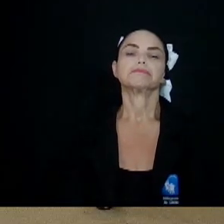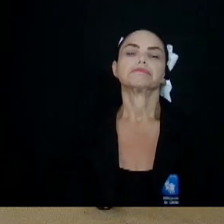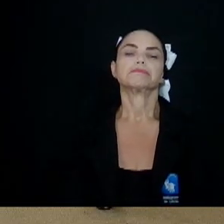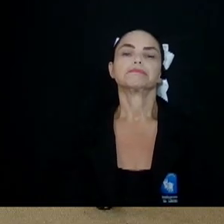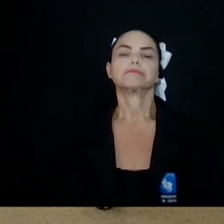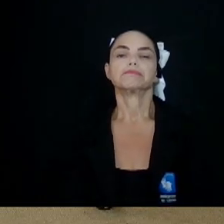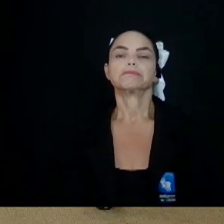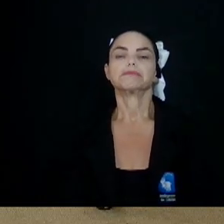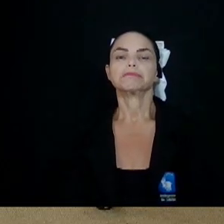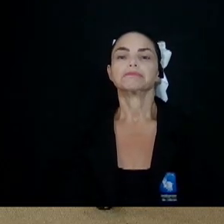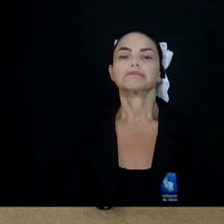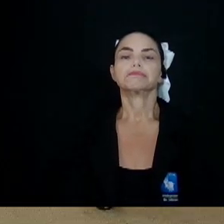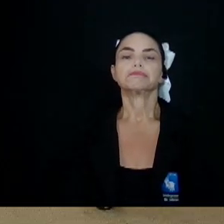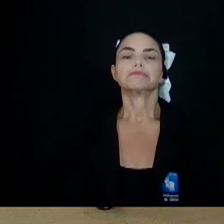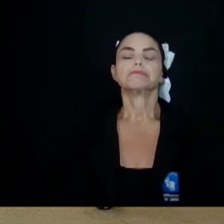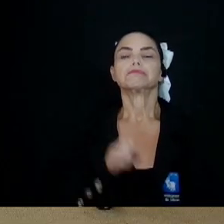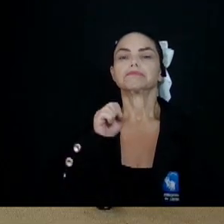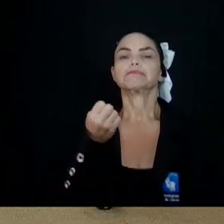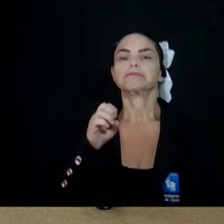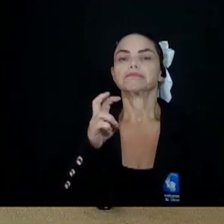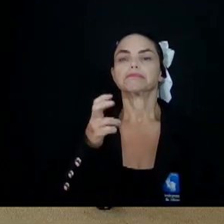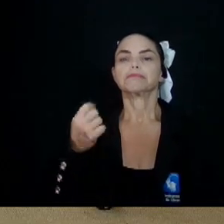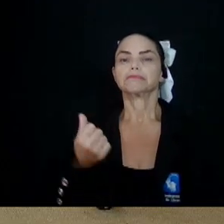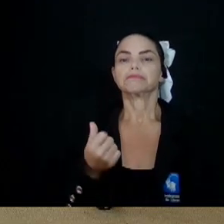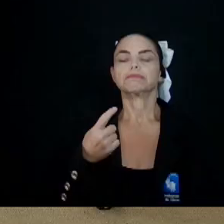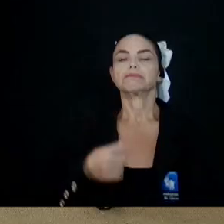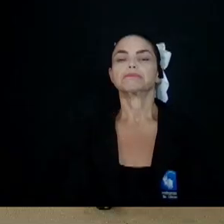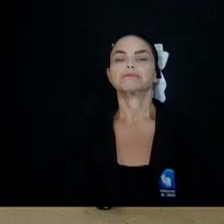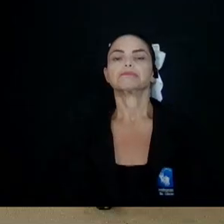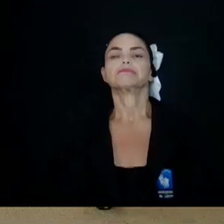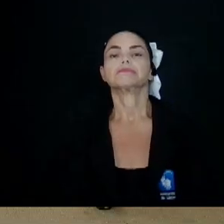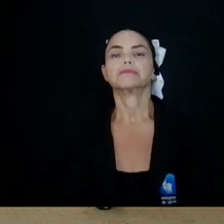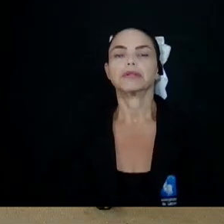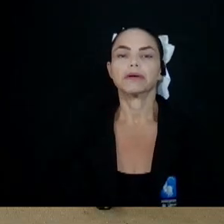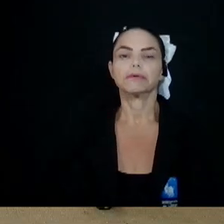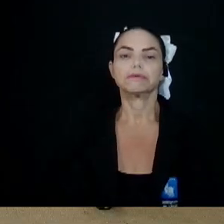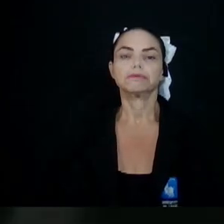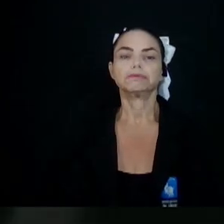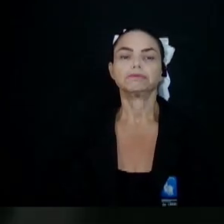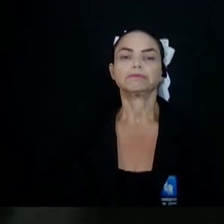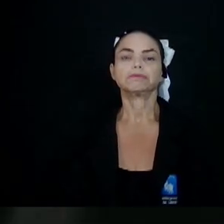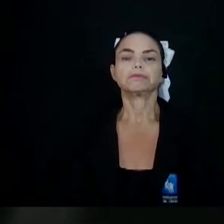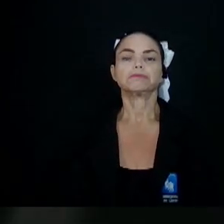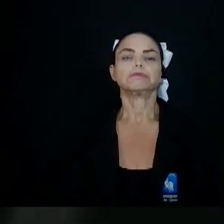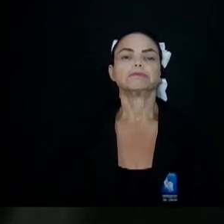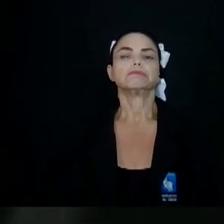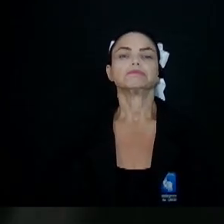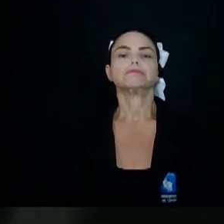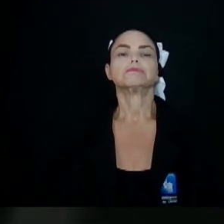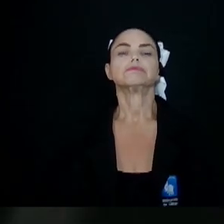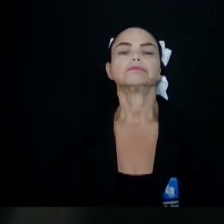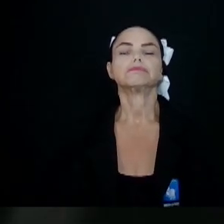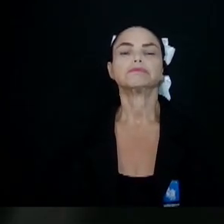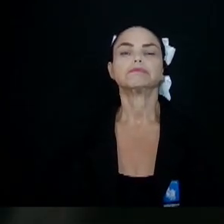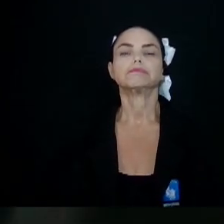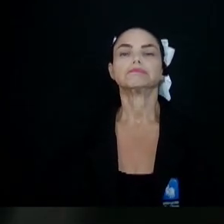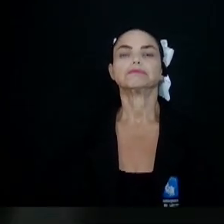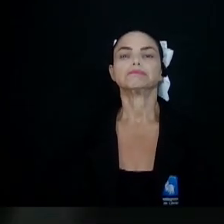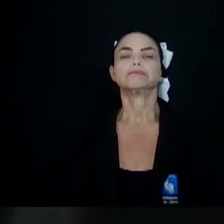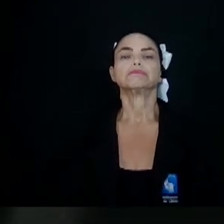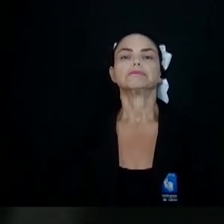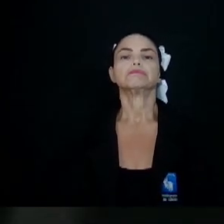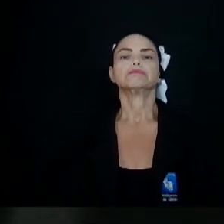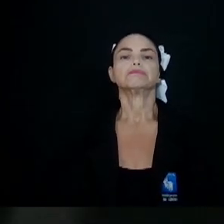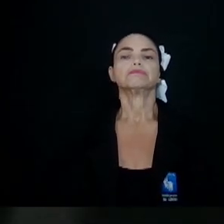gente. 8h56, dá tempo ainda para mais uma, produção? Dá tempo? Se der, pode colocar na tela, por favor. A gente encerra 9h05. A